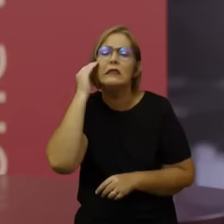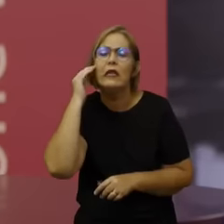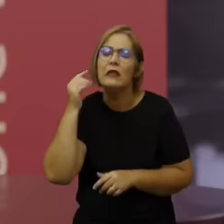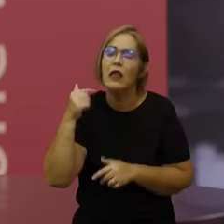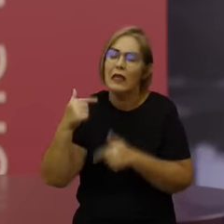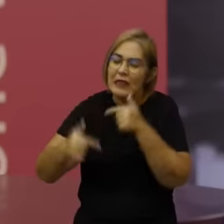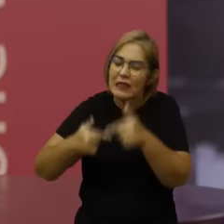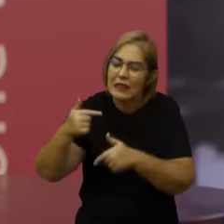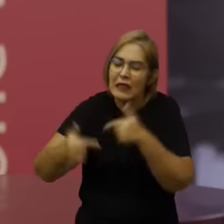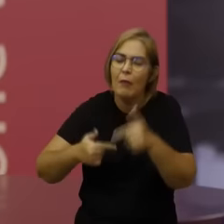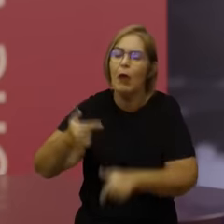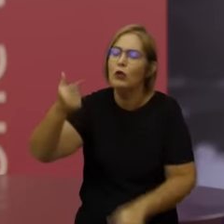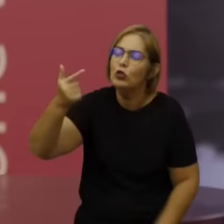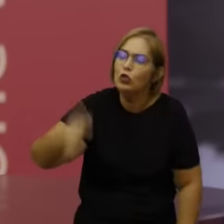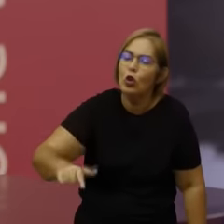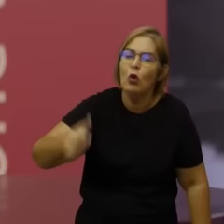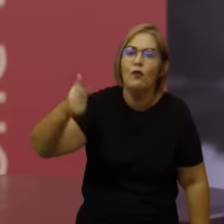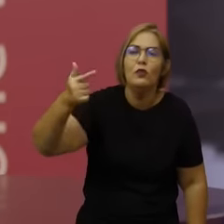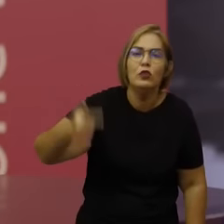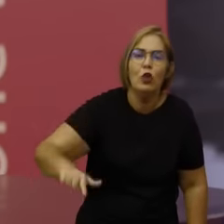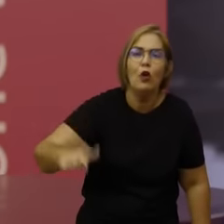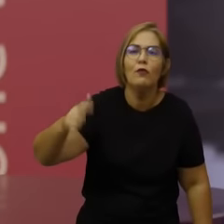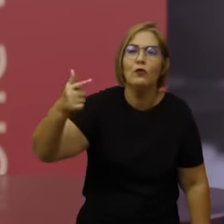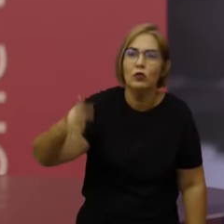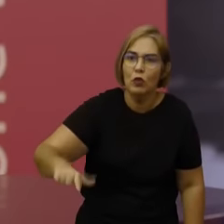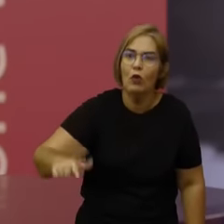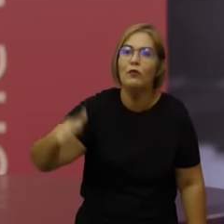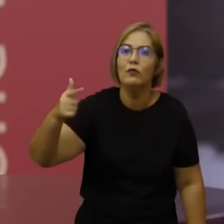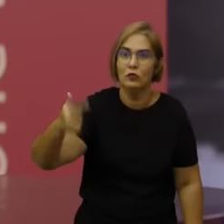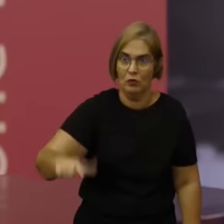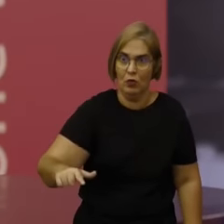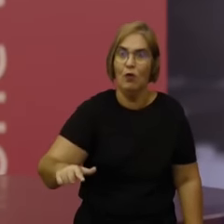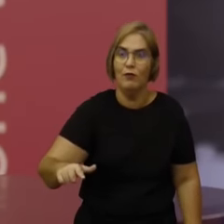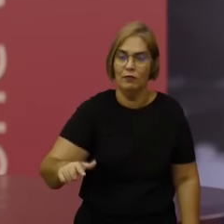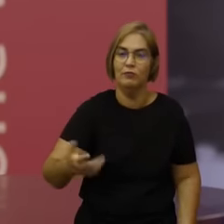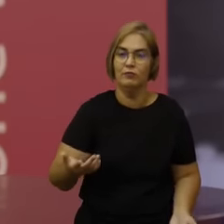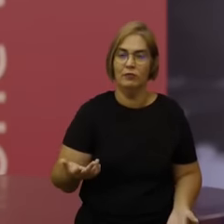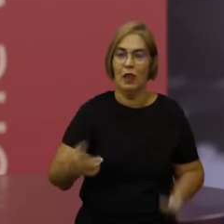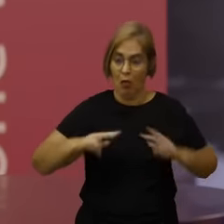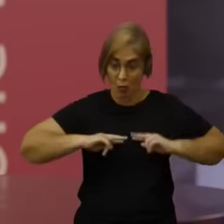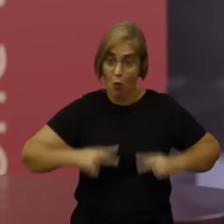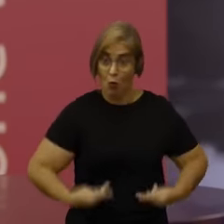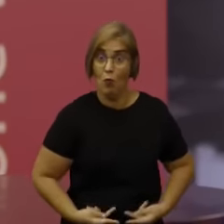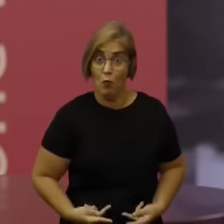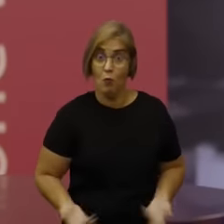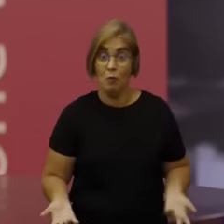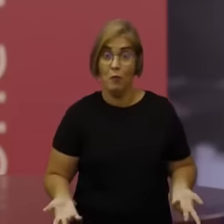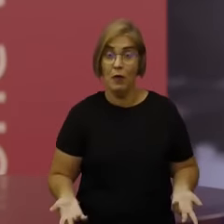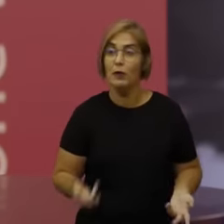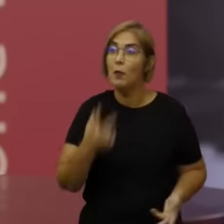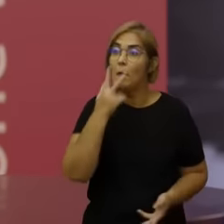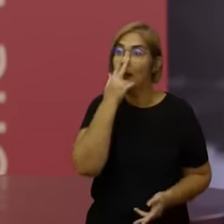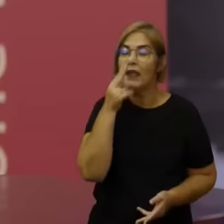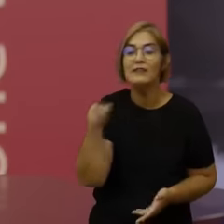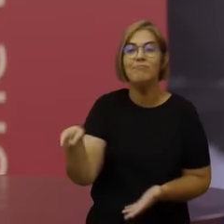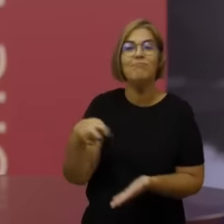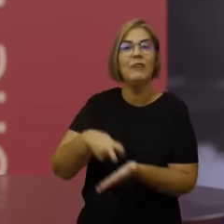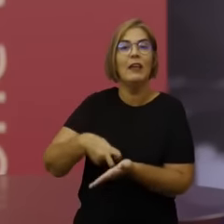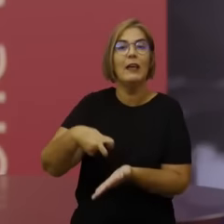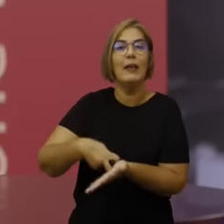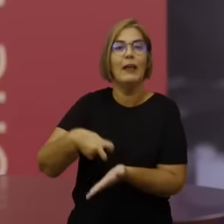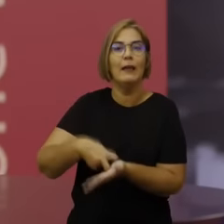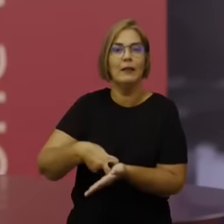repetitivo ao qual o ser humano, na sua mesma condição, na sua condição humana, é condenado a fazer. Isto